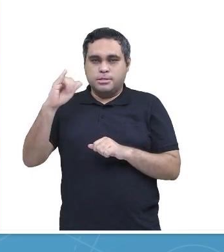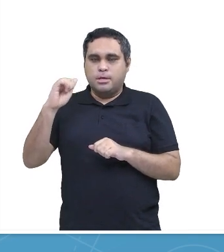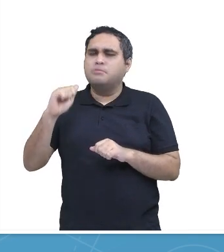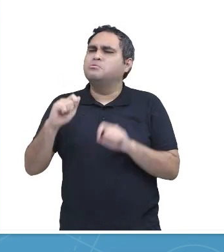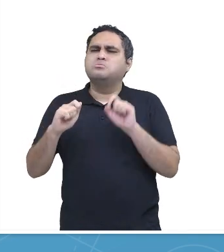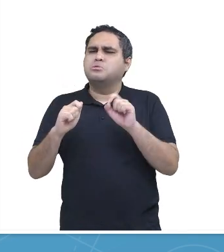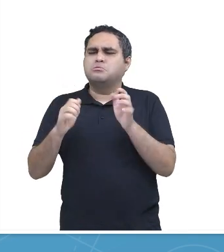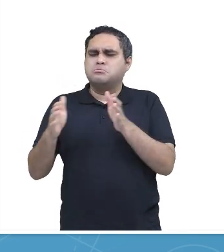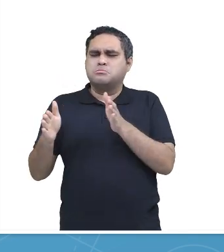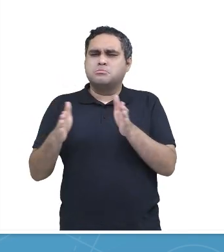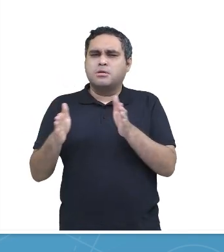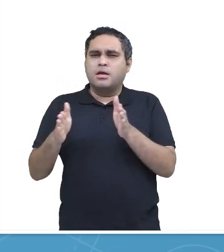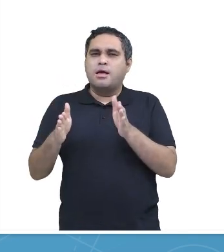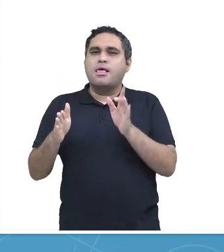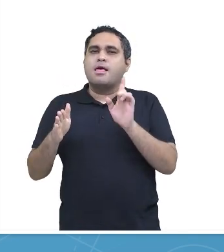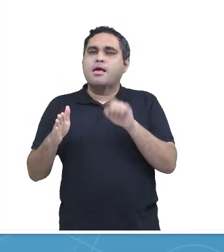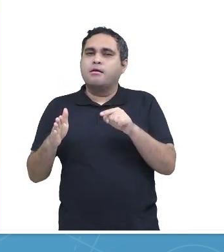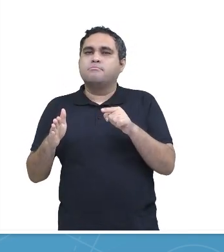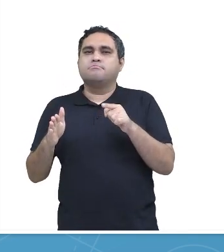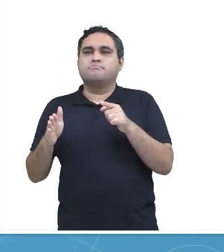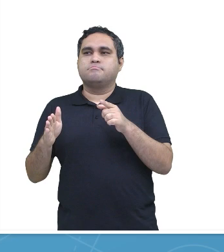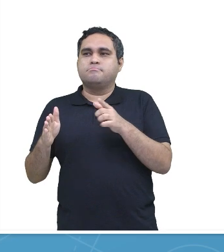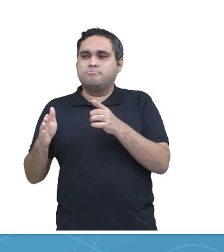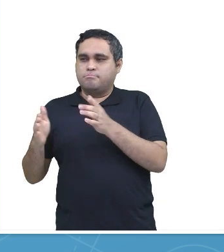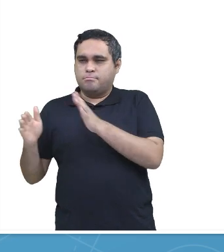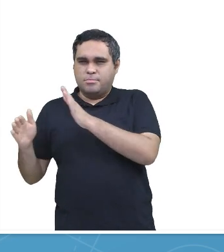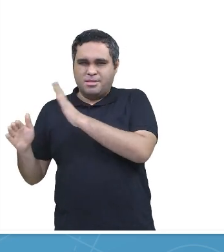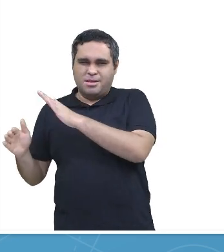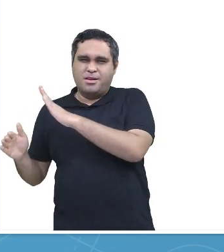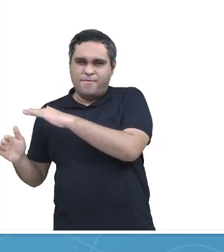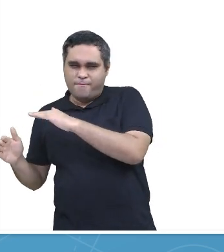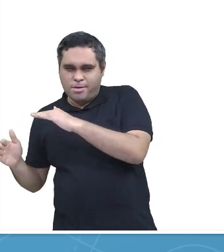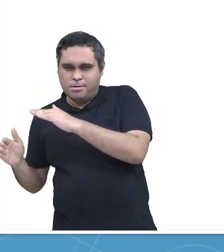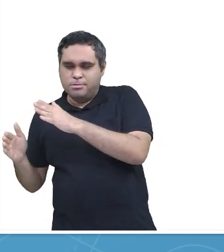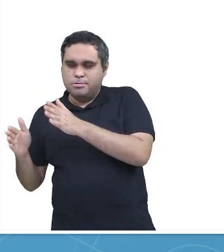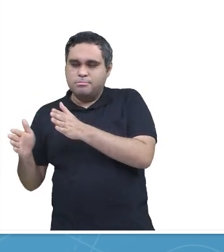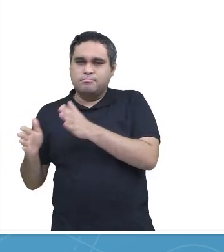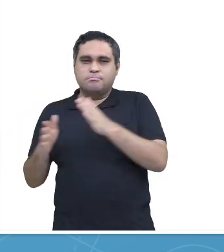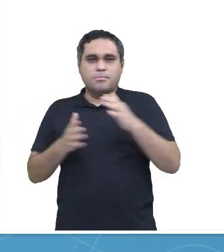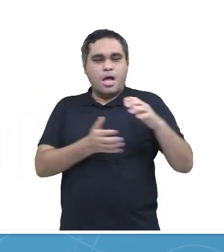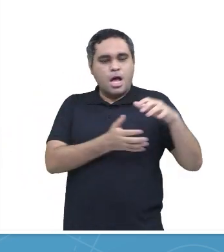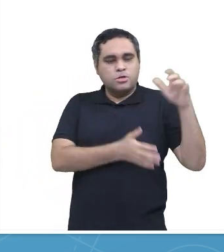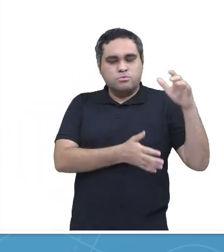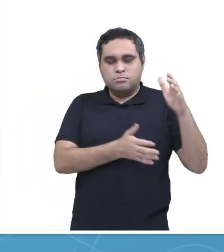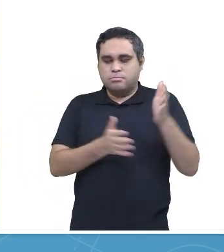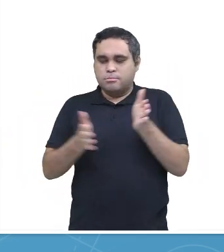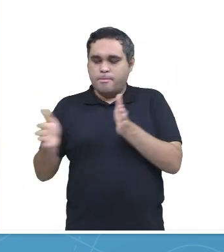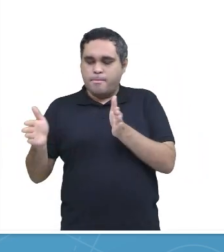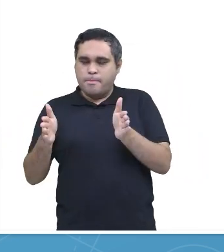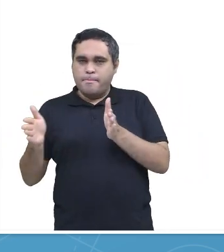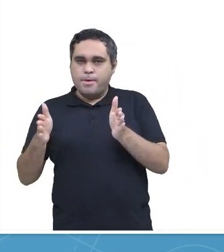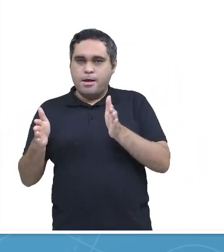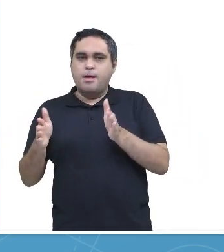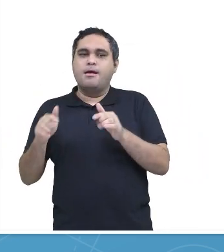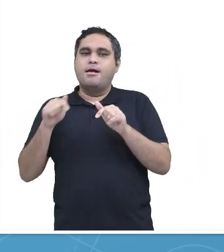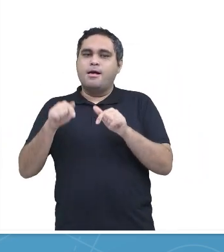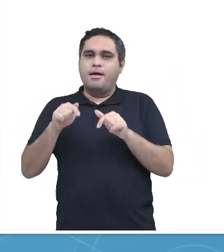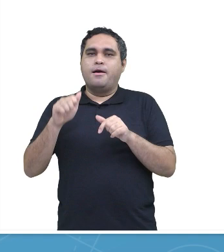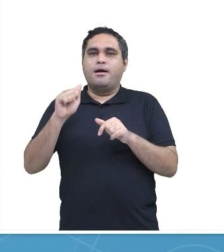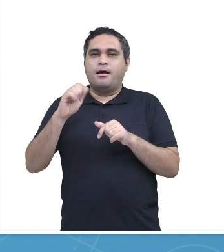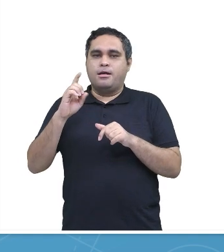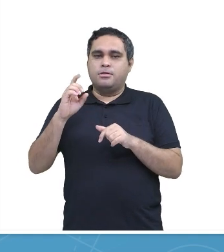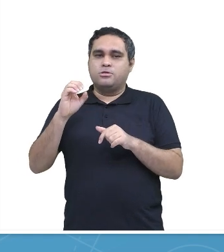crítico da passagem entre a infância e a vida adulta. Então, é na adolescência que começa-se a haver,